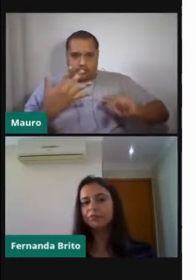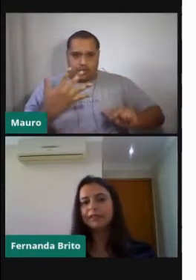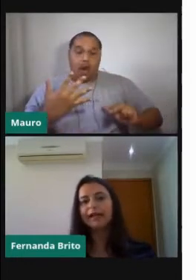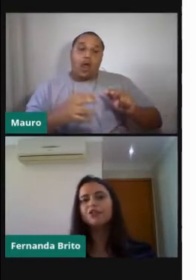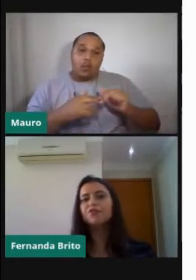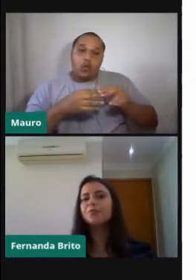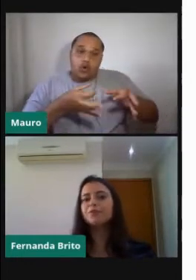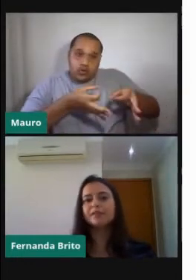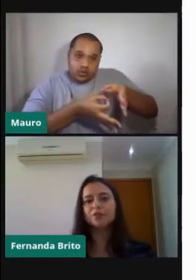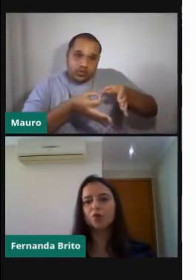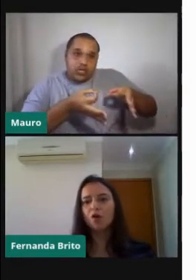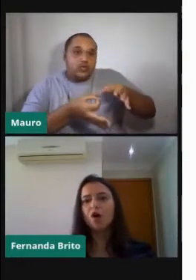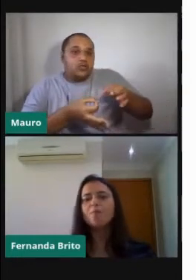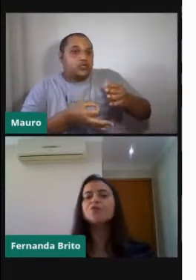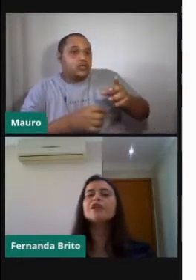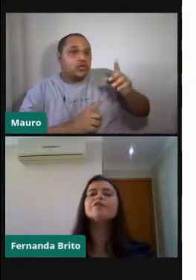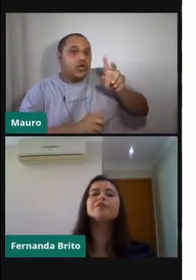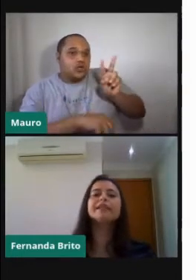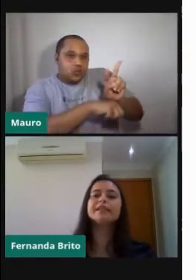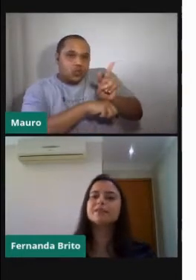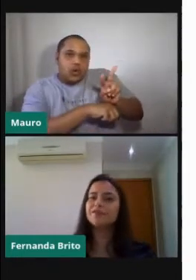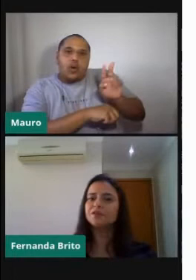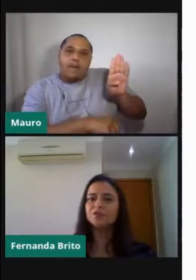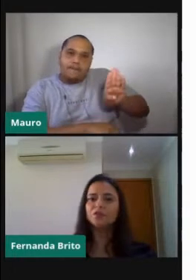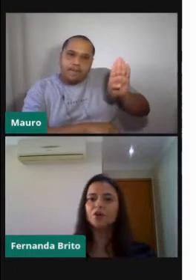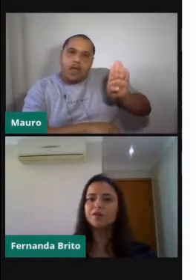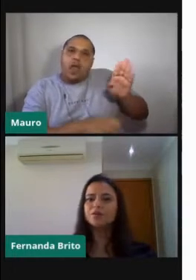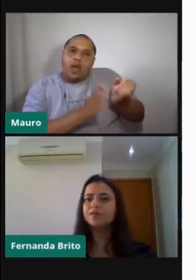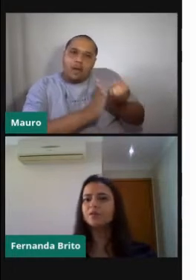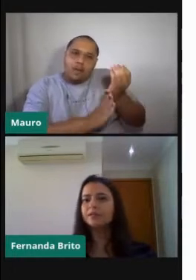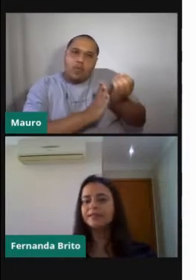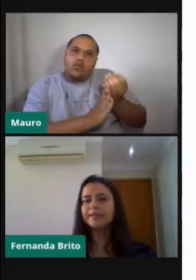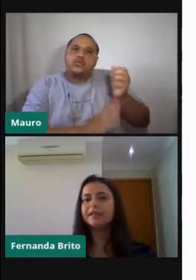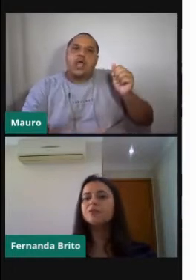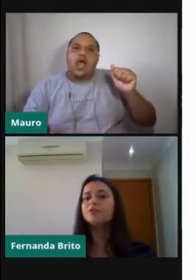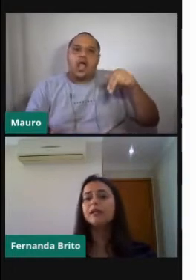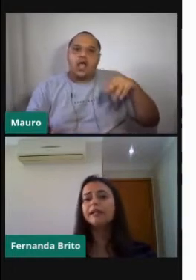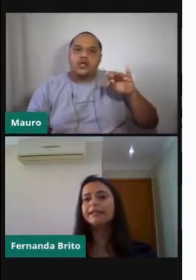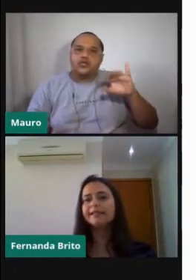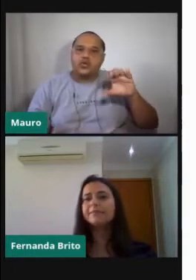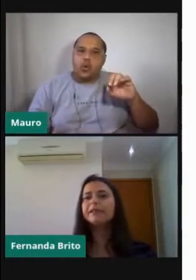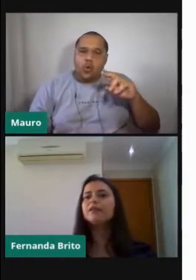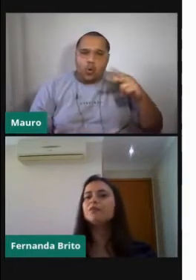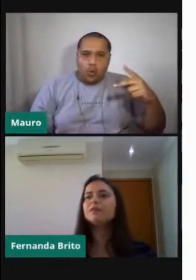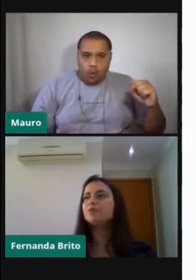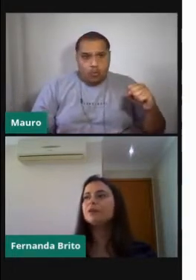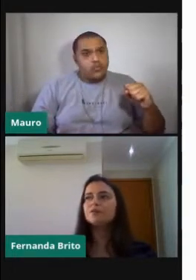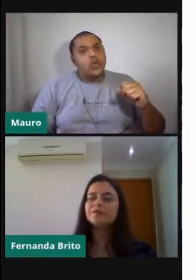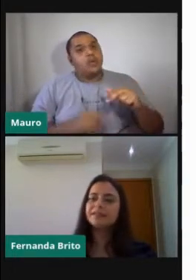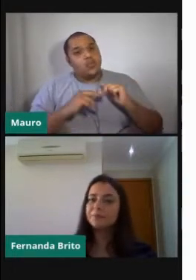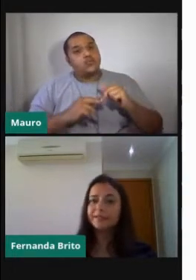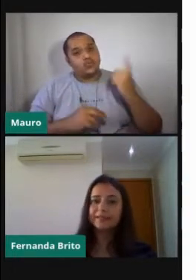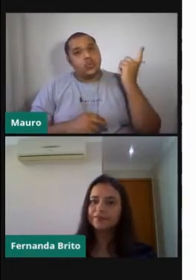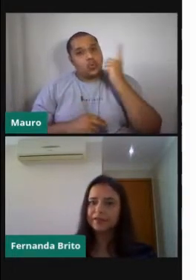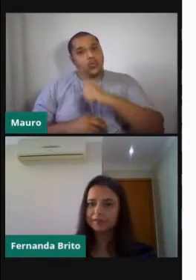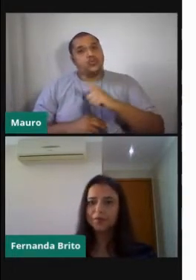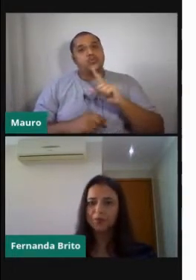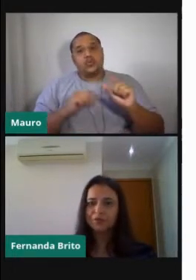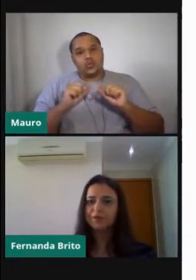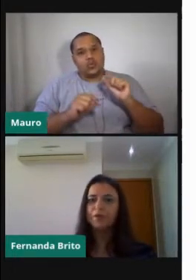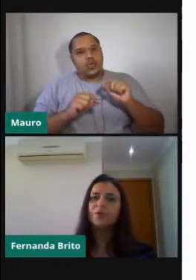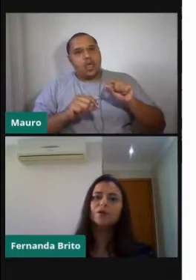ser recrutadas, vão produzir anticorpos, né, eu vou ter os efeitos citotóxicos acontecendo, e dessa maneira eu consigo resolver esse